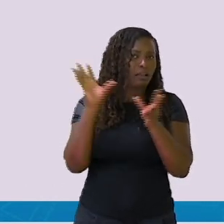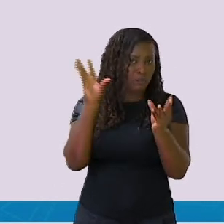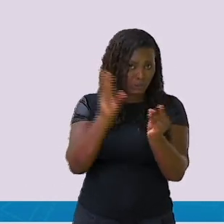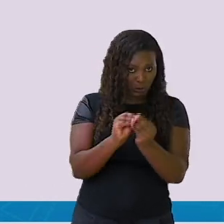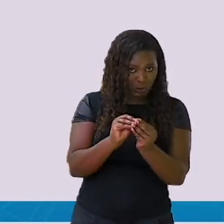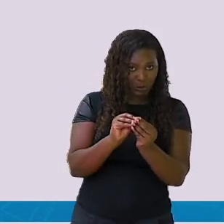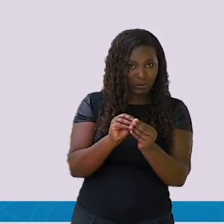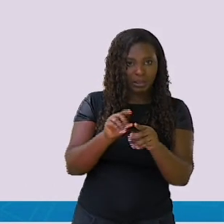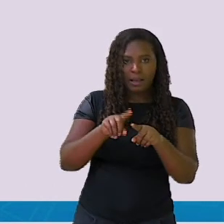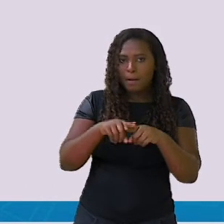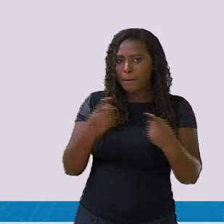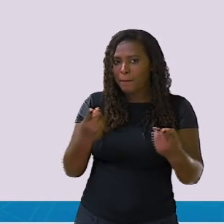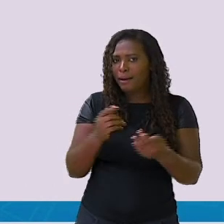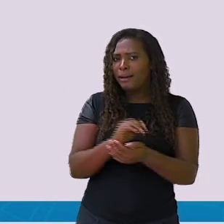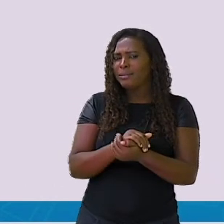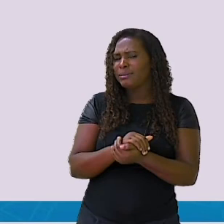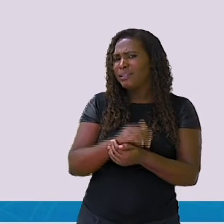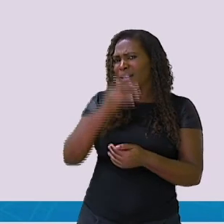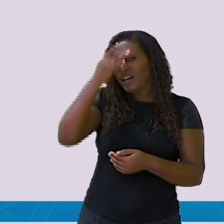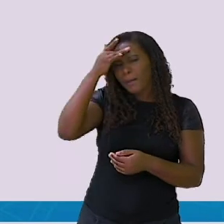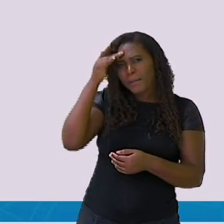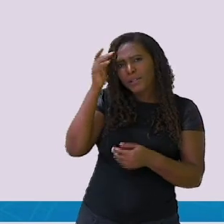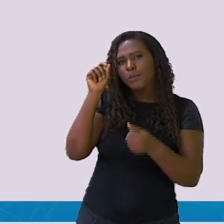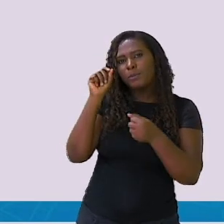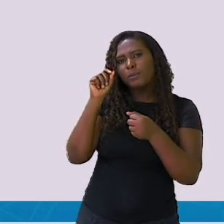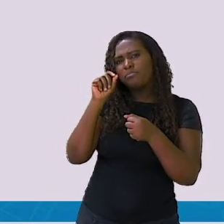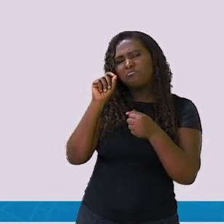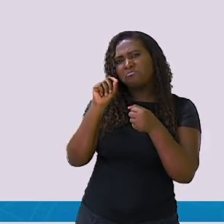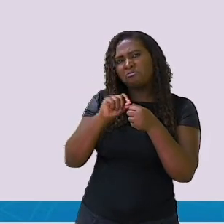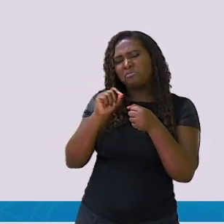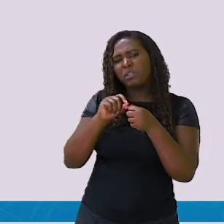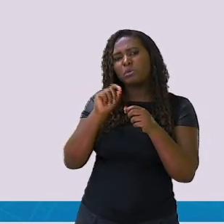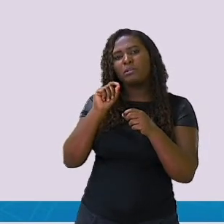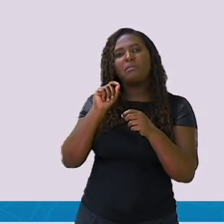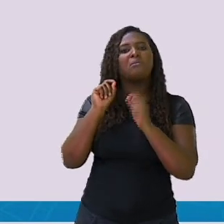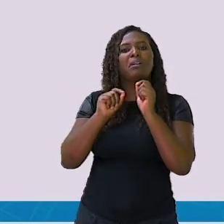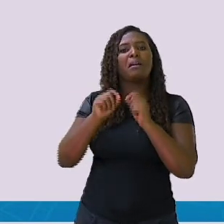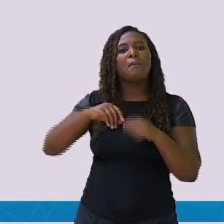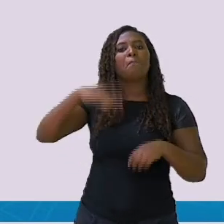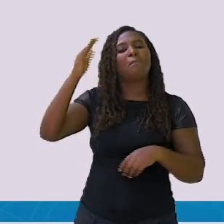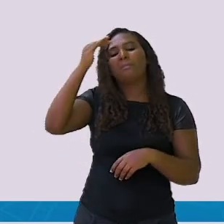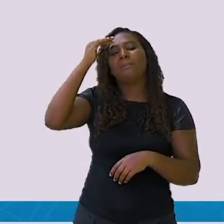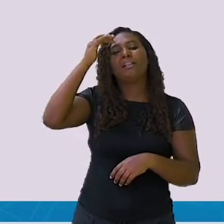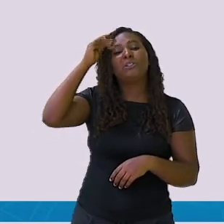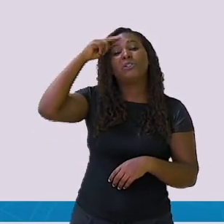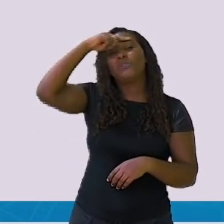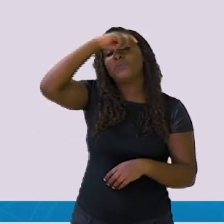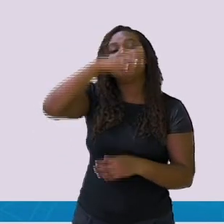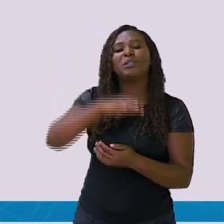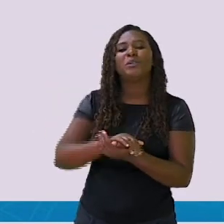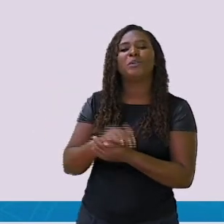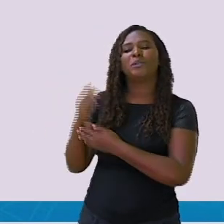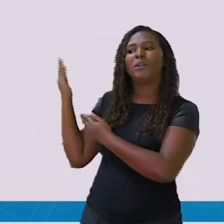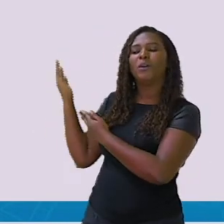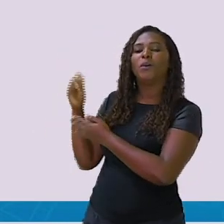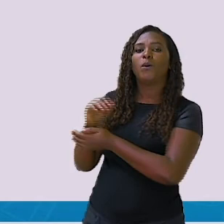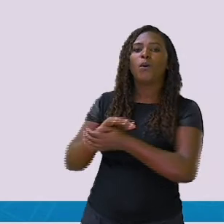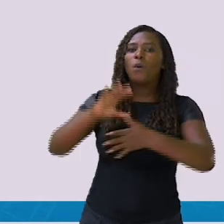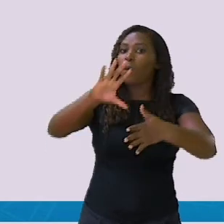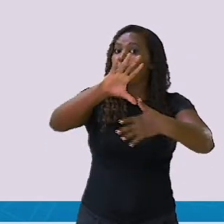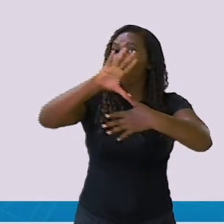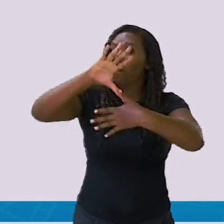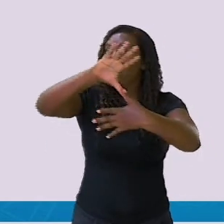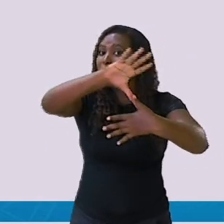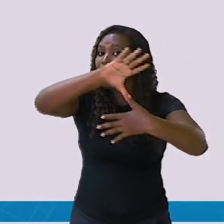aí o estudante não, ele quis andar um pouquinho, ele quis fazer um outro tipo, olha lá, ele pegou o mapa do Brasil e foi colorindo